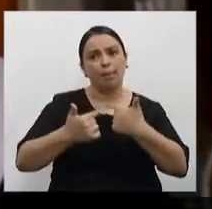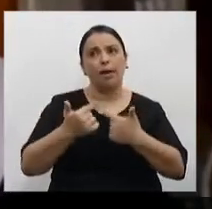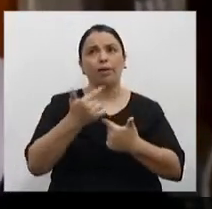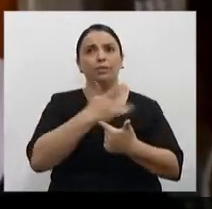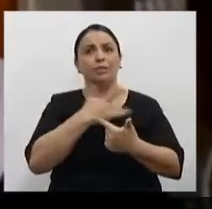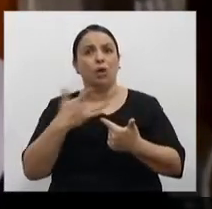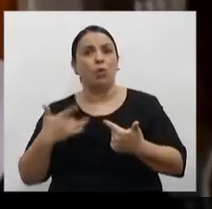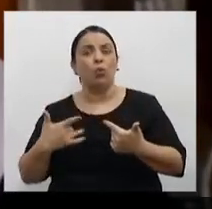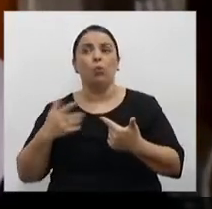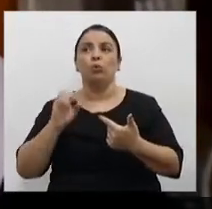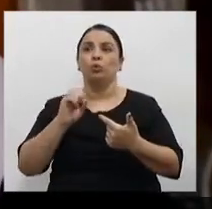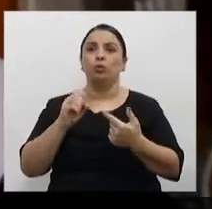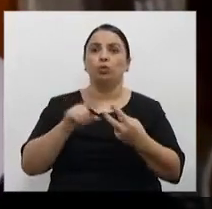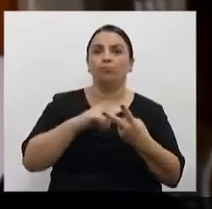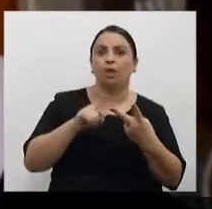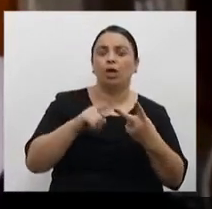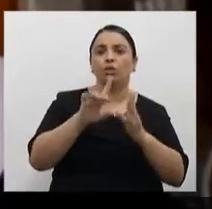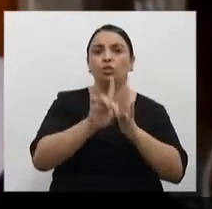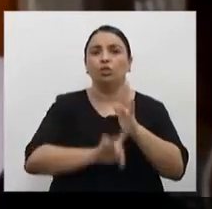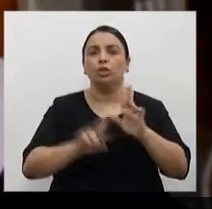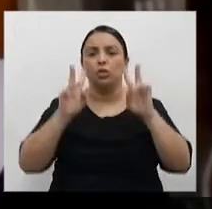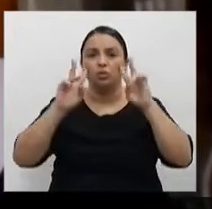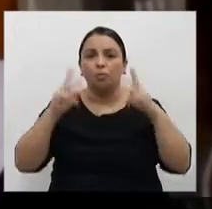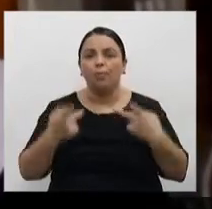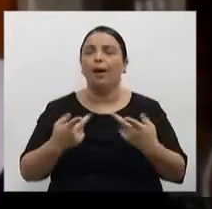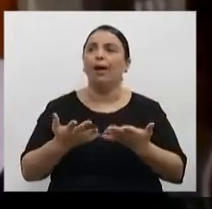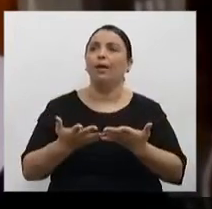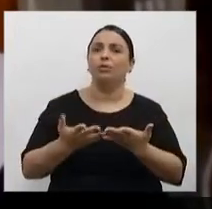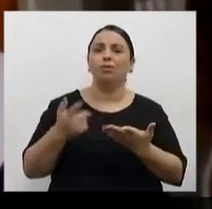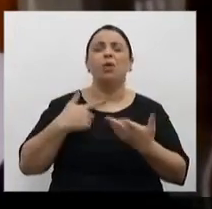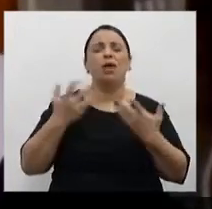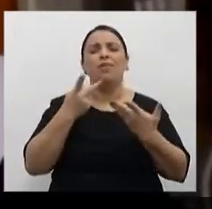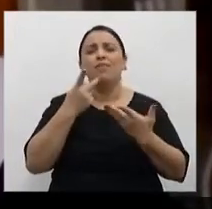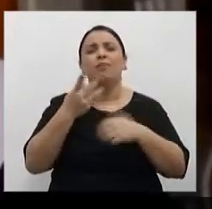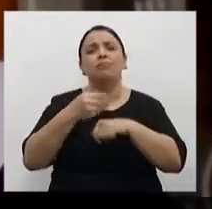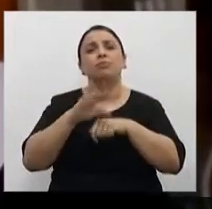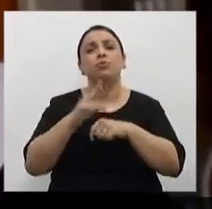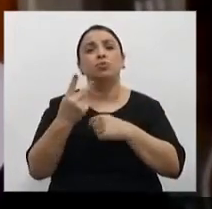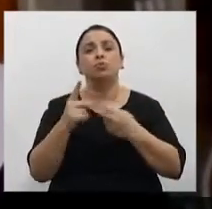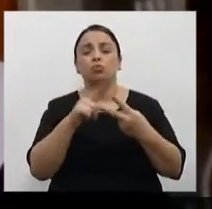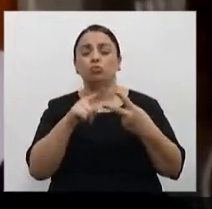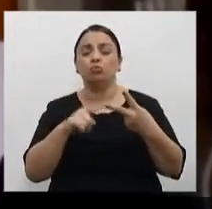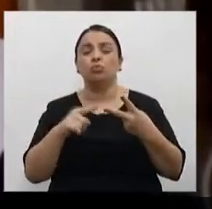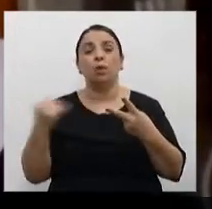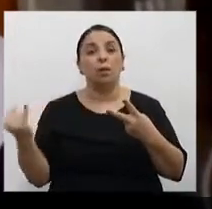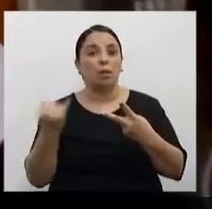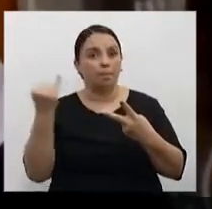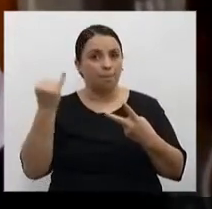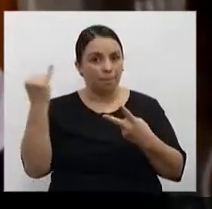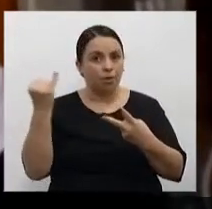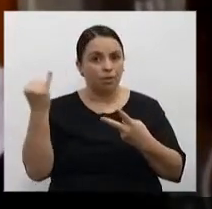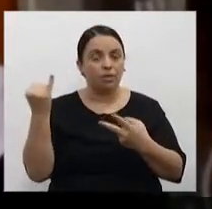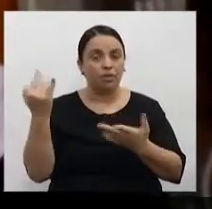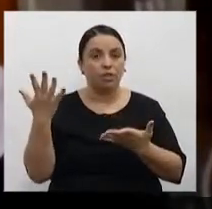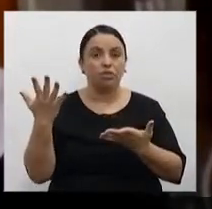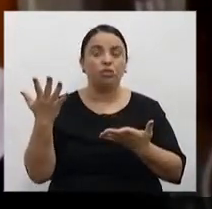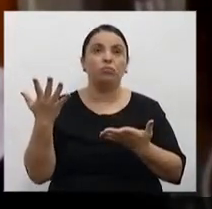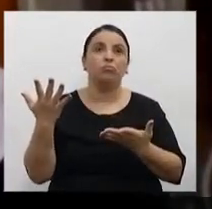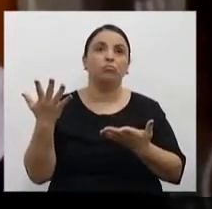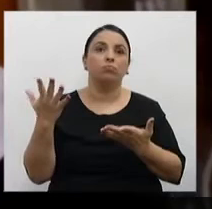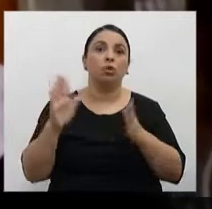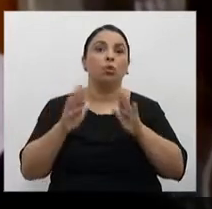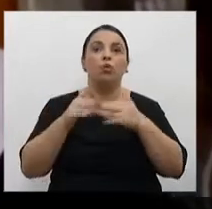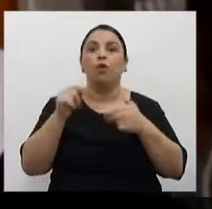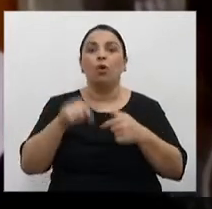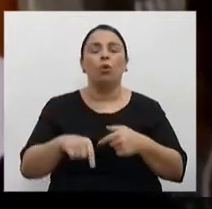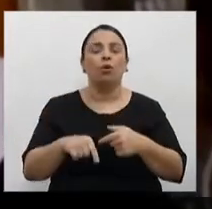presentes aqui, eu quero colocar dois aspectos importantes em relação à necessidade,